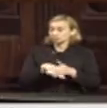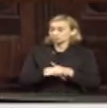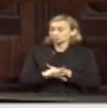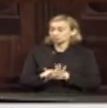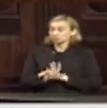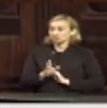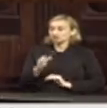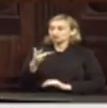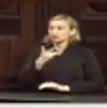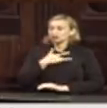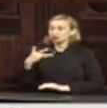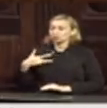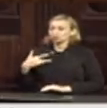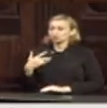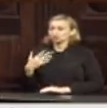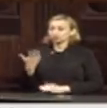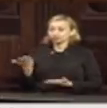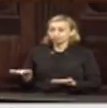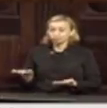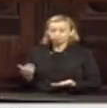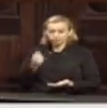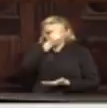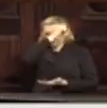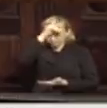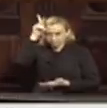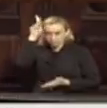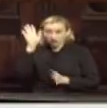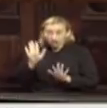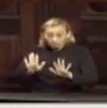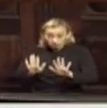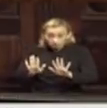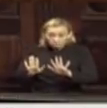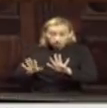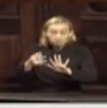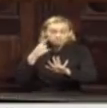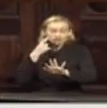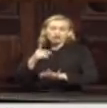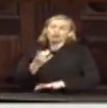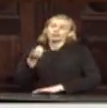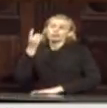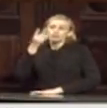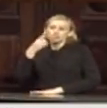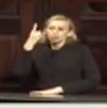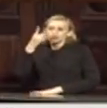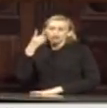Exatamente isso. Você me concede uma parte? Agora, não é a coincidência, deputado Conte,